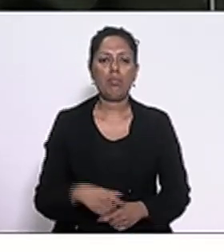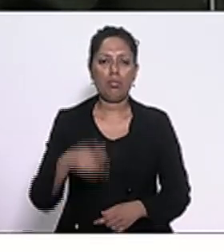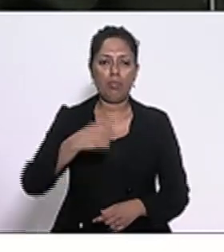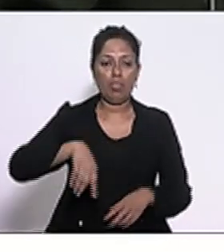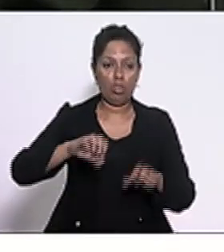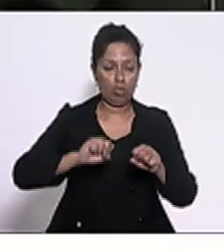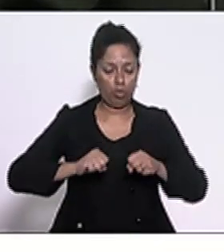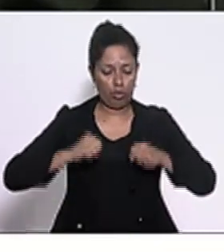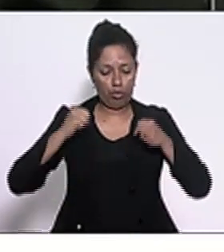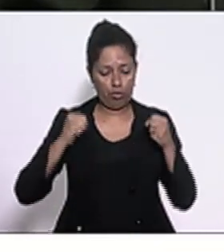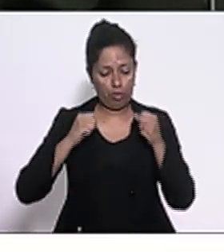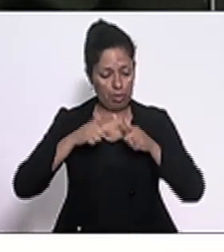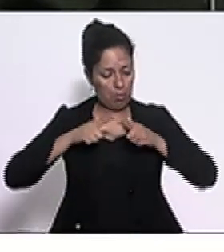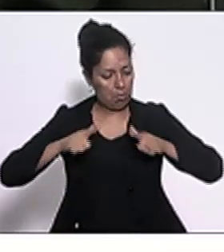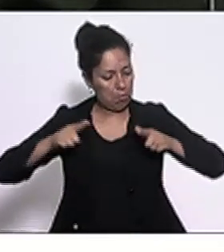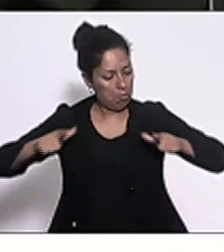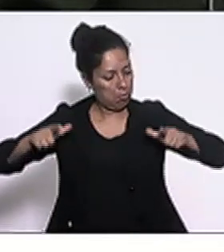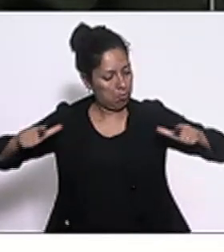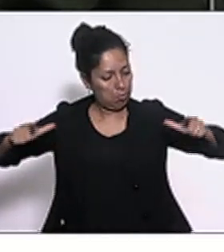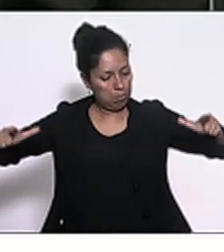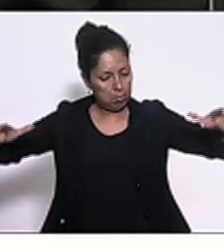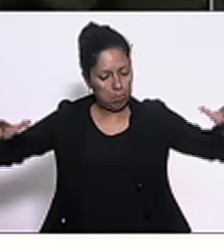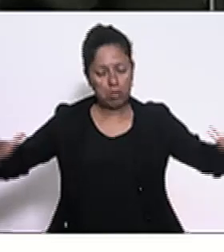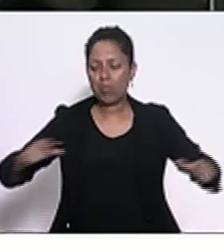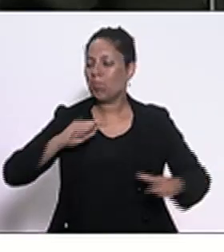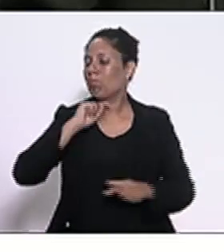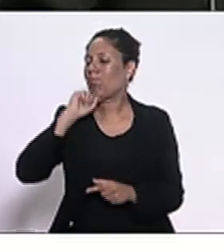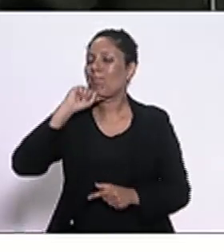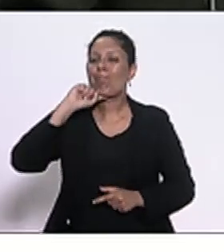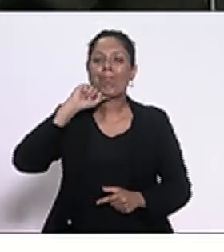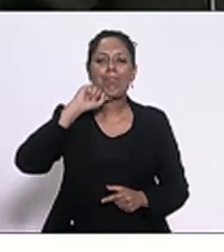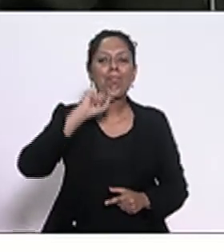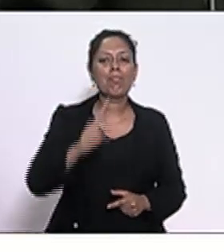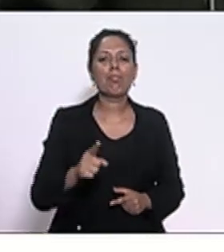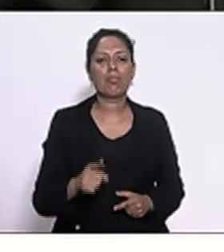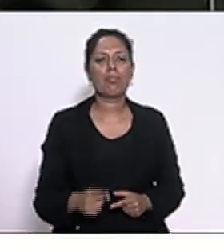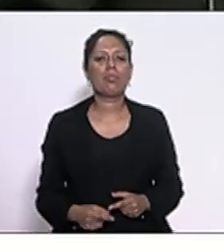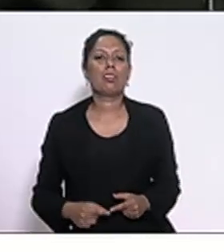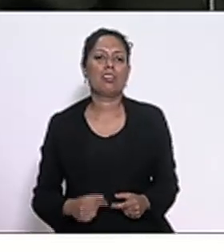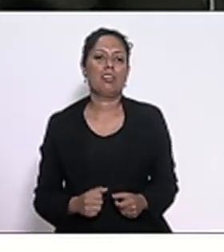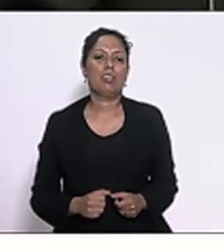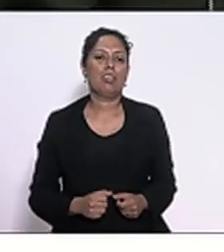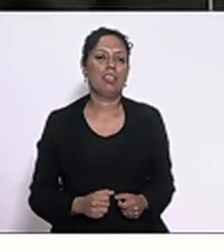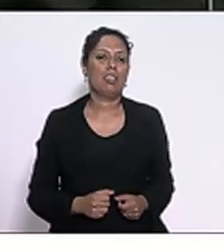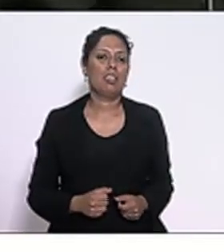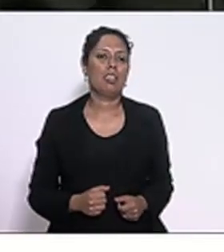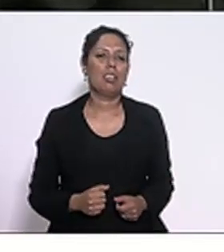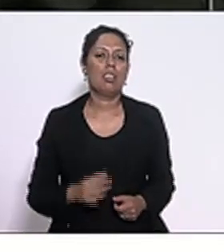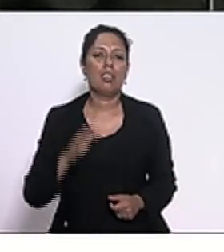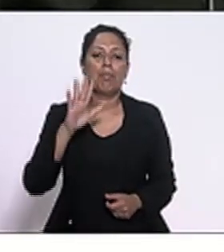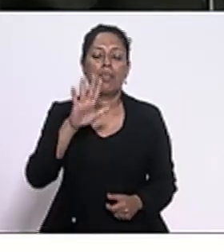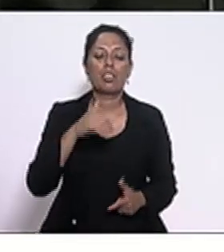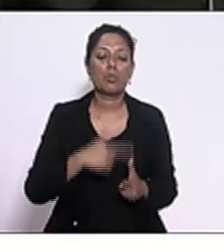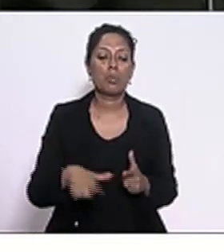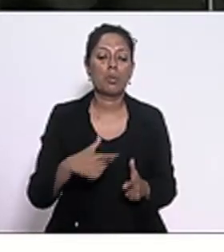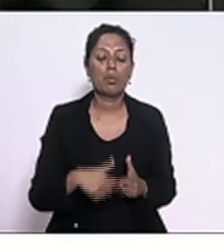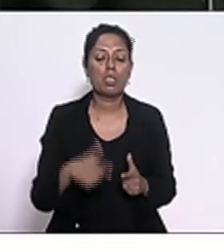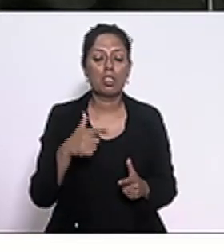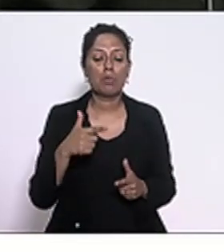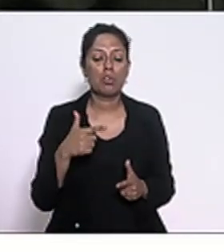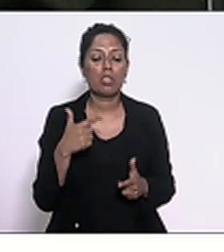Tentamos ampliamos os canais, não deu certo, e aí veio a riqueza da solução que foi dada numa reunião